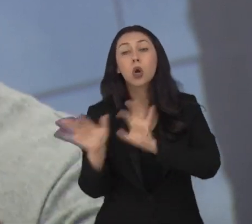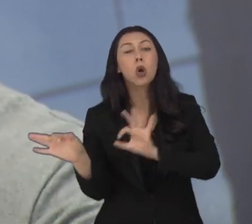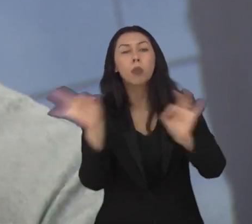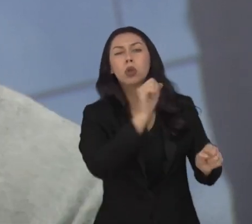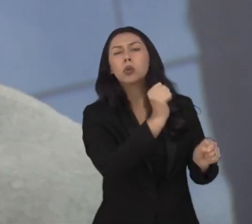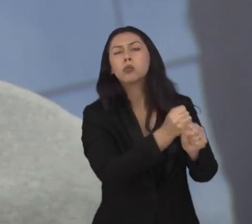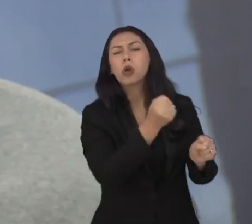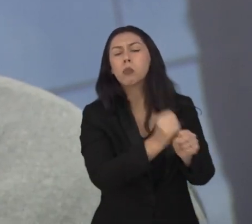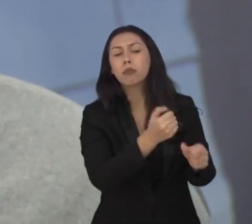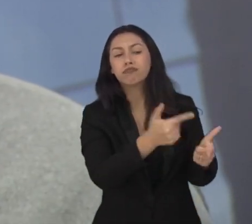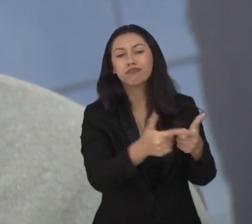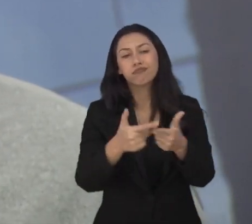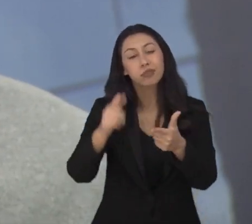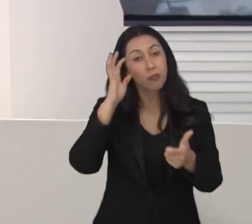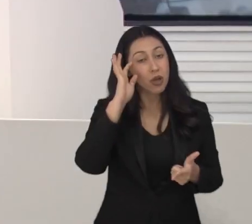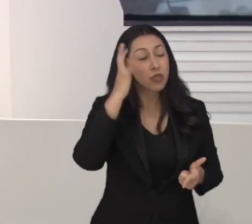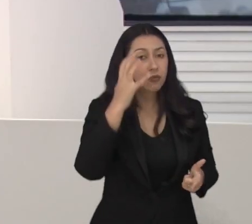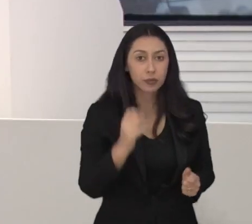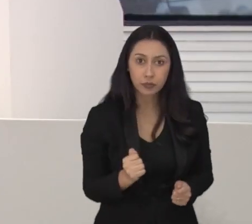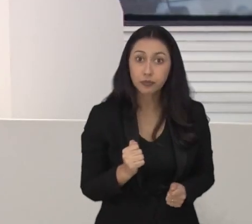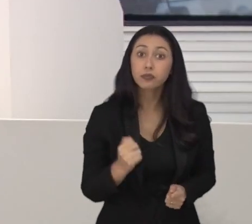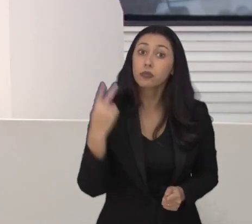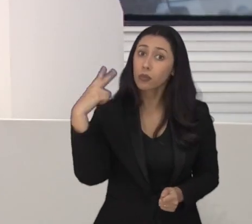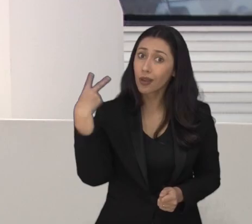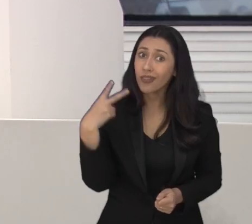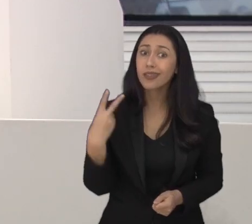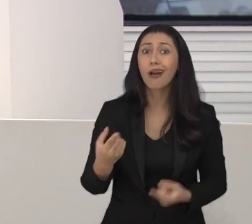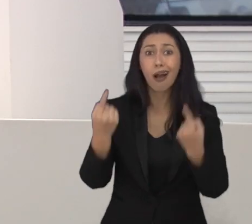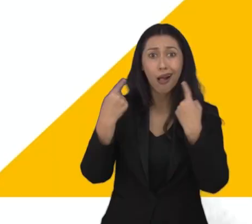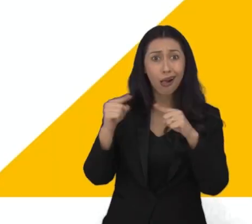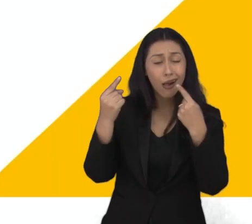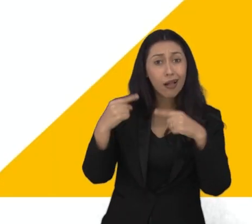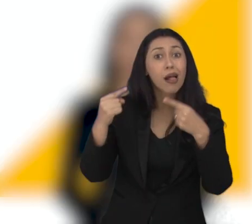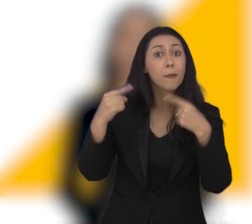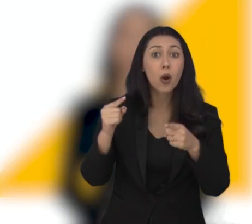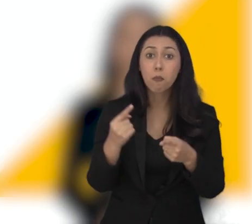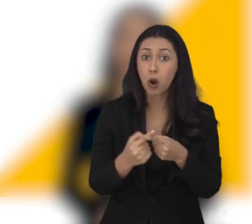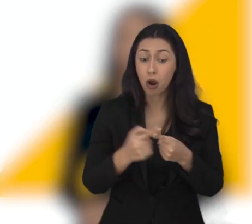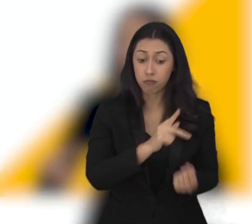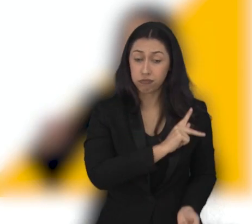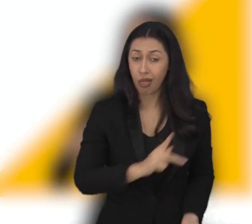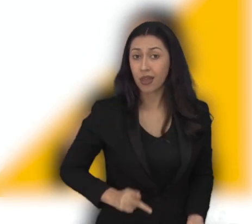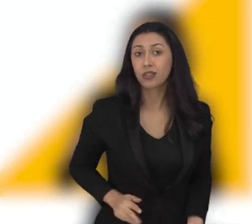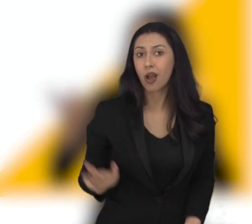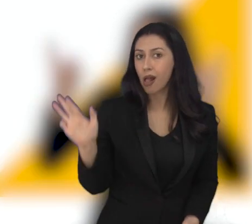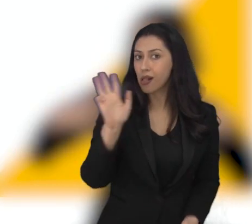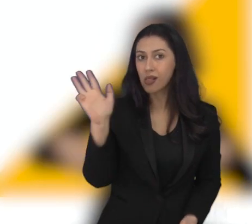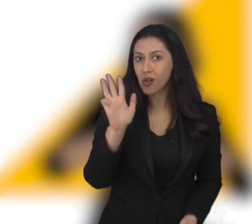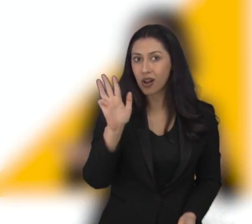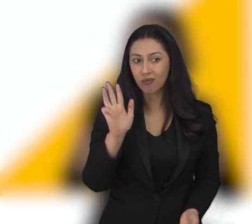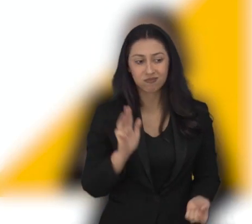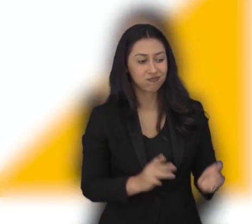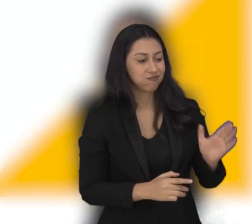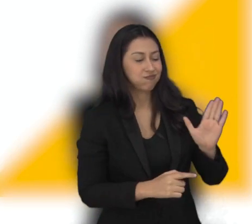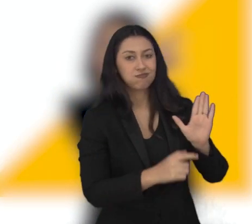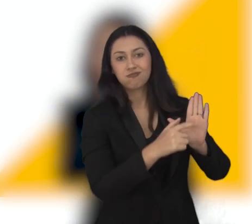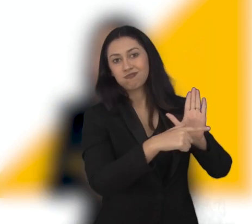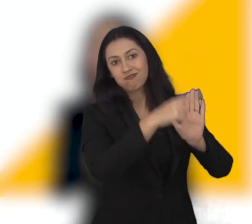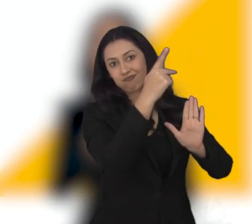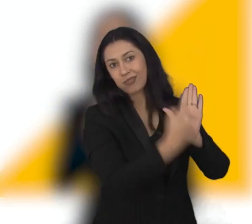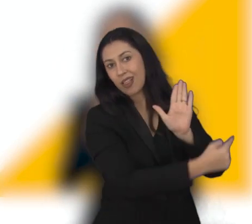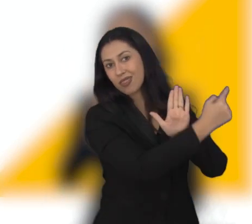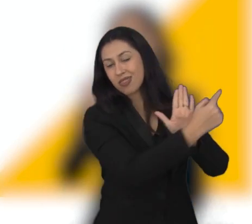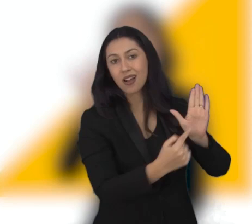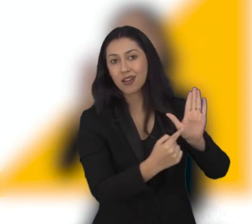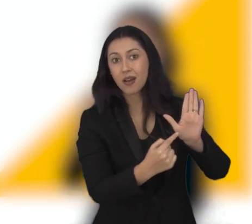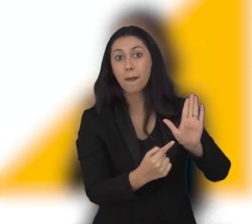resolver o problema nos bairros da cidade. Lino Bispo também criticou o veto do presidente Lula, que autorizou a saidinha de presos